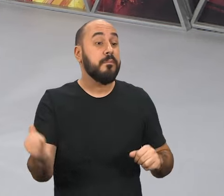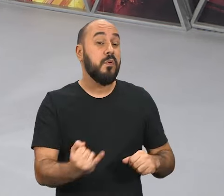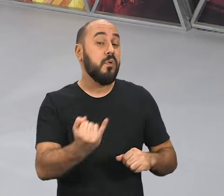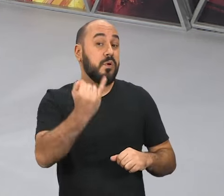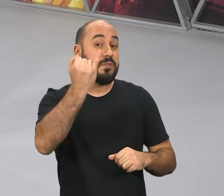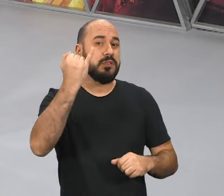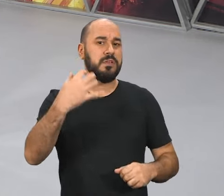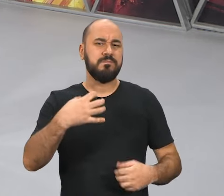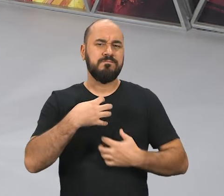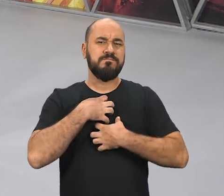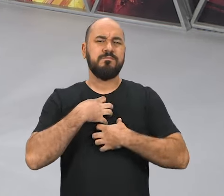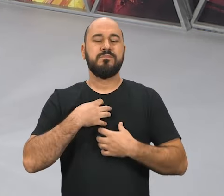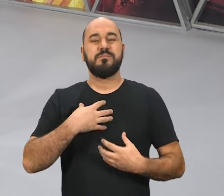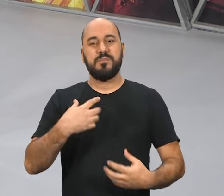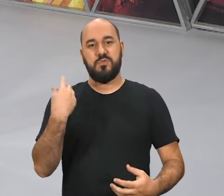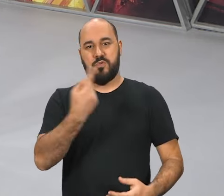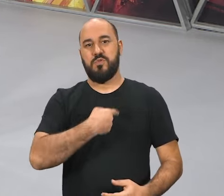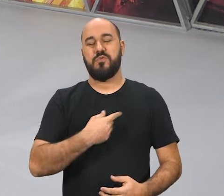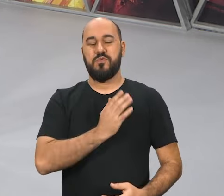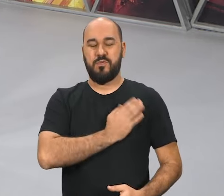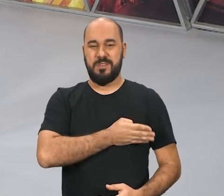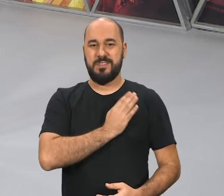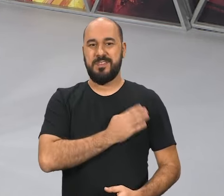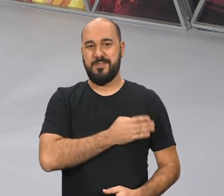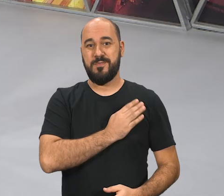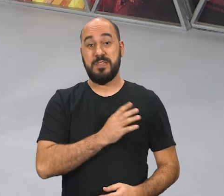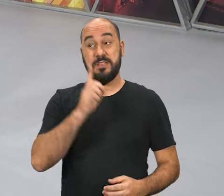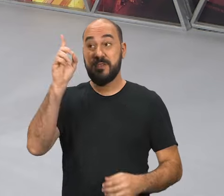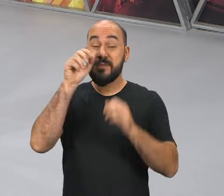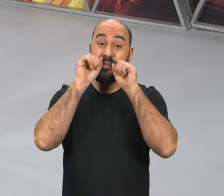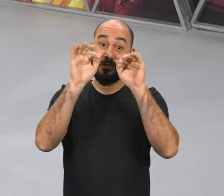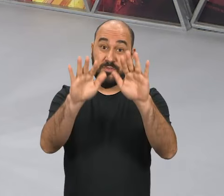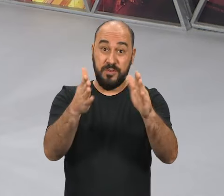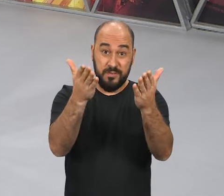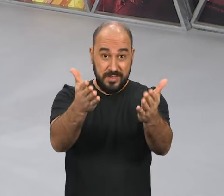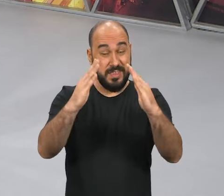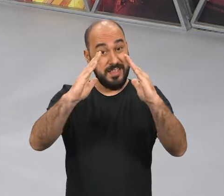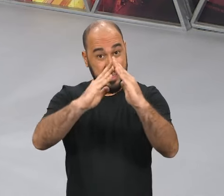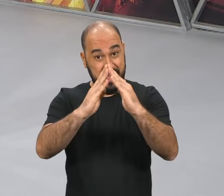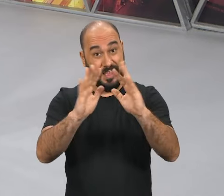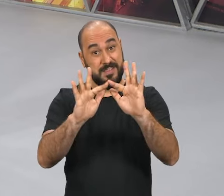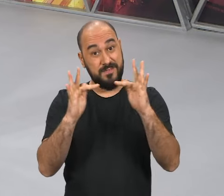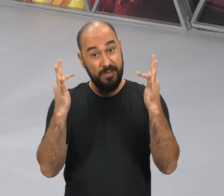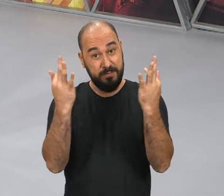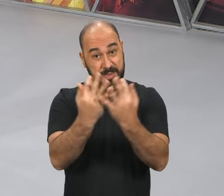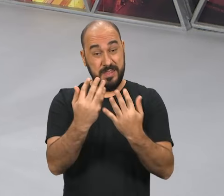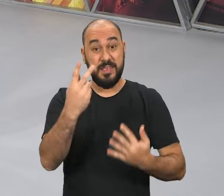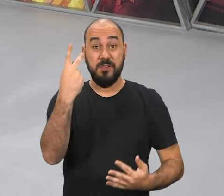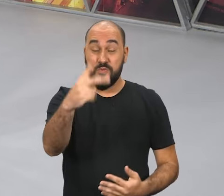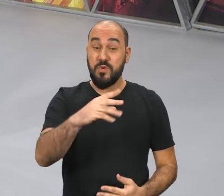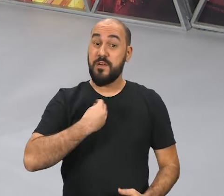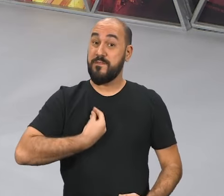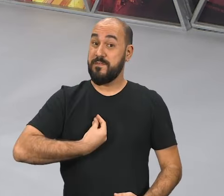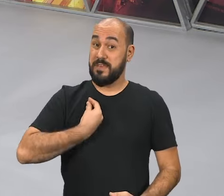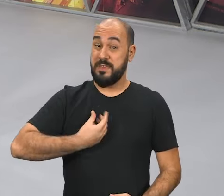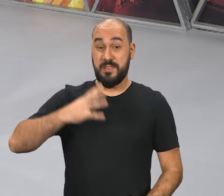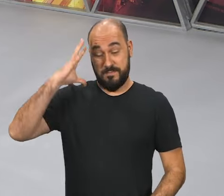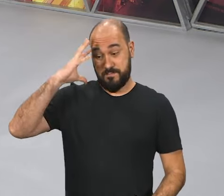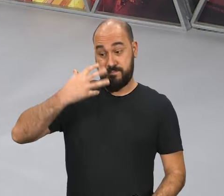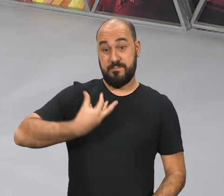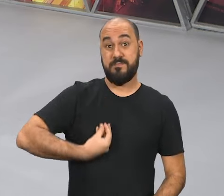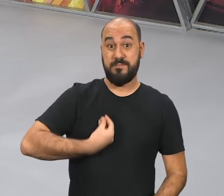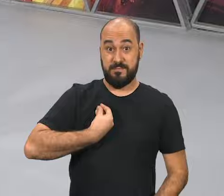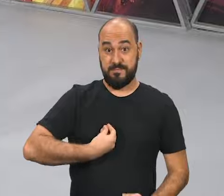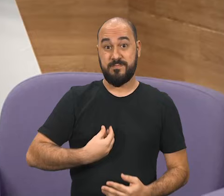e impactante para o nosso coração. Deus te abençoe muito, abençoe sua casa, abençoe sua família e a sua vida